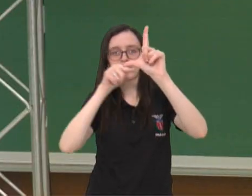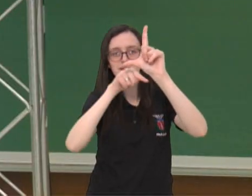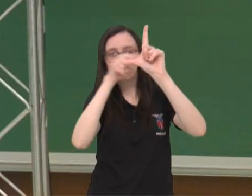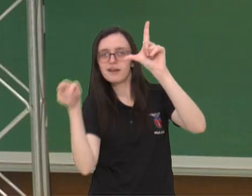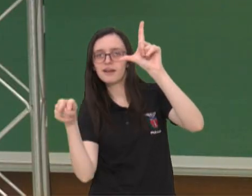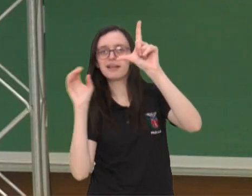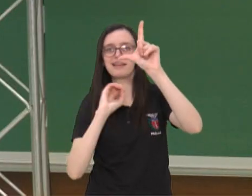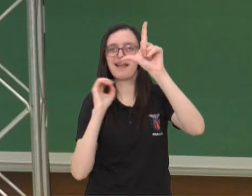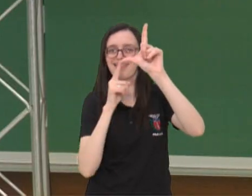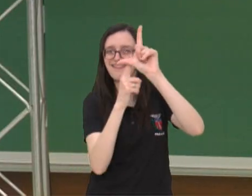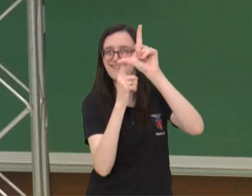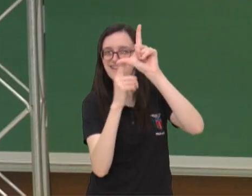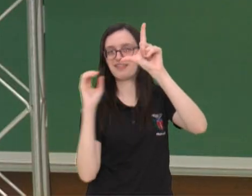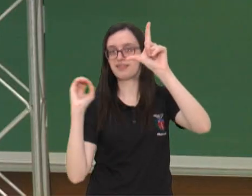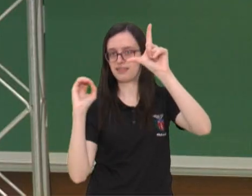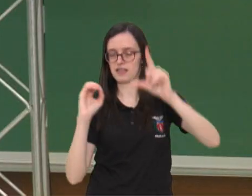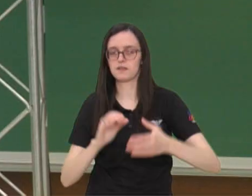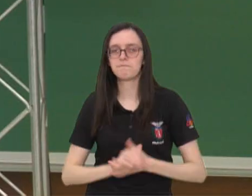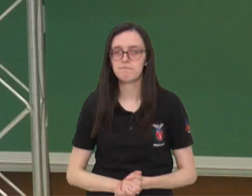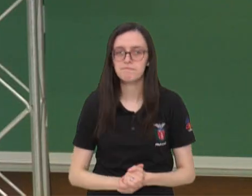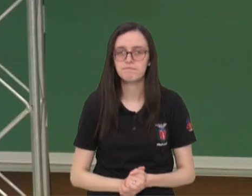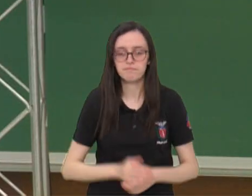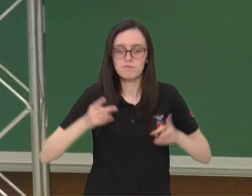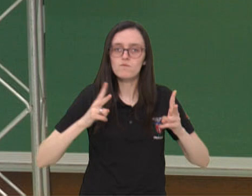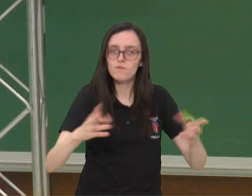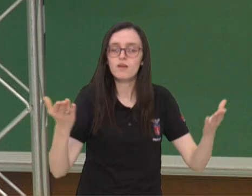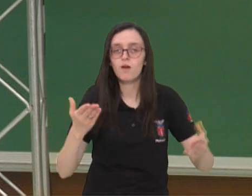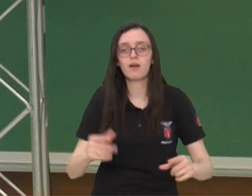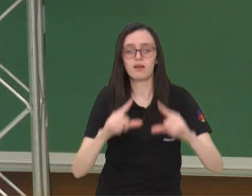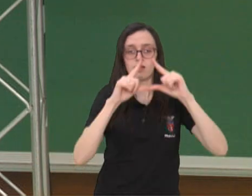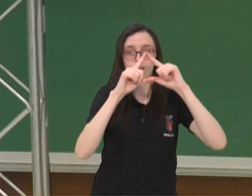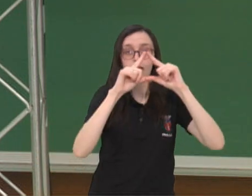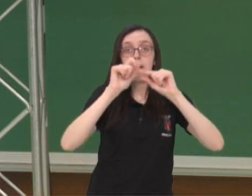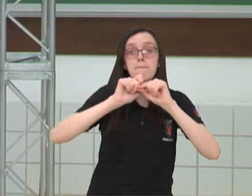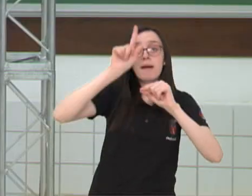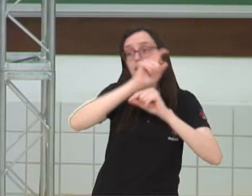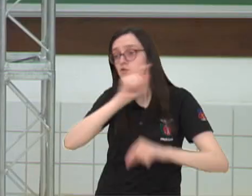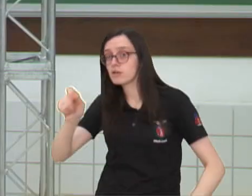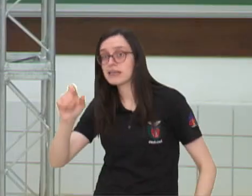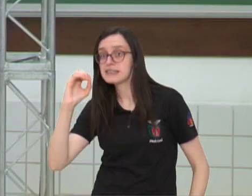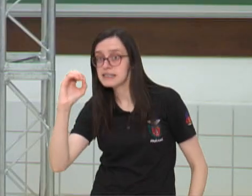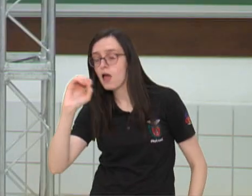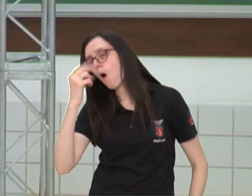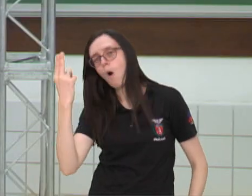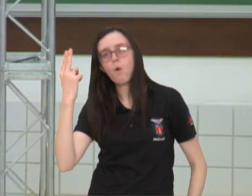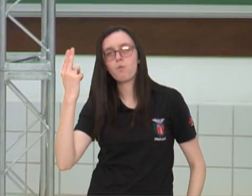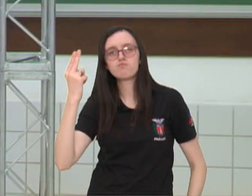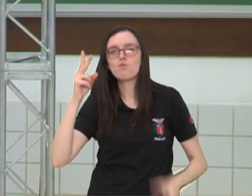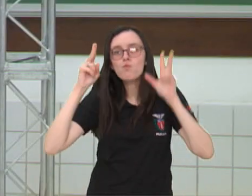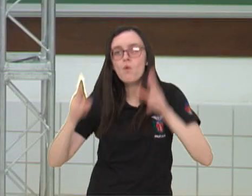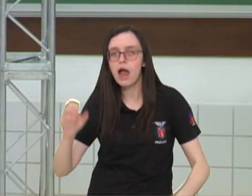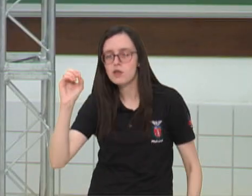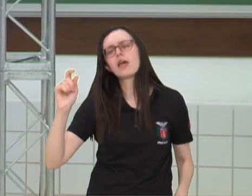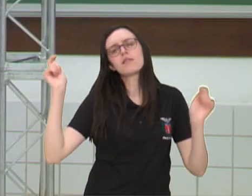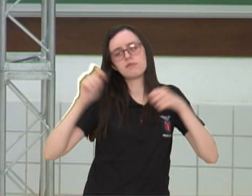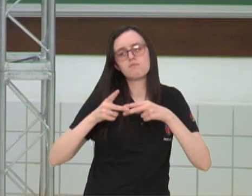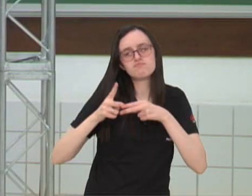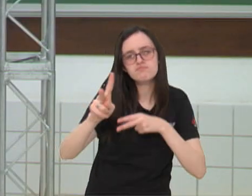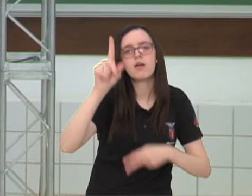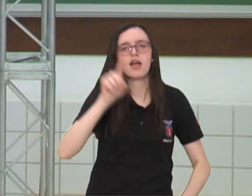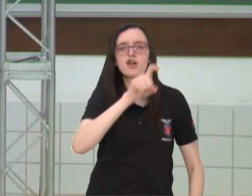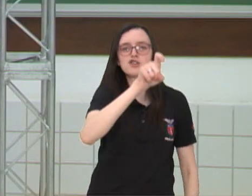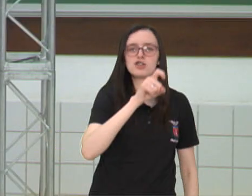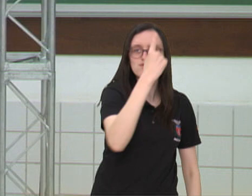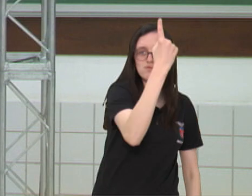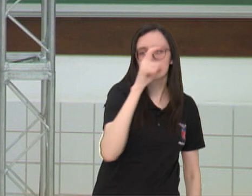E aí sim, seguindo com delta maior que zero ou igual a zero, você calcula x1 e x2, x' e x duas linhas, que são